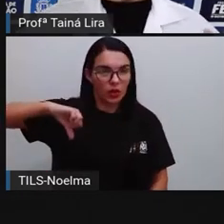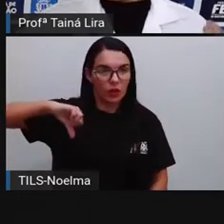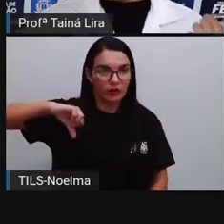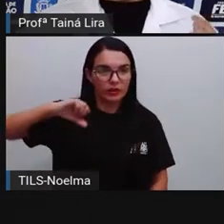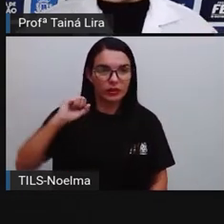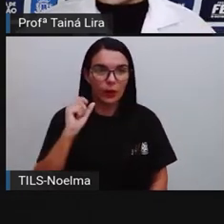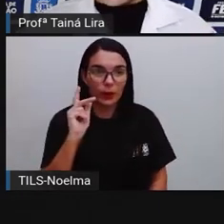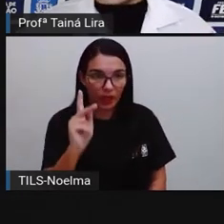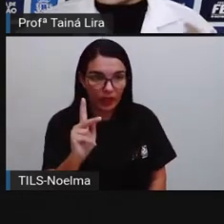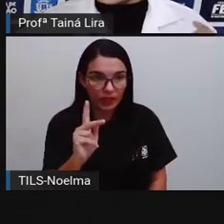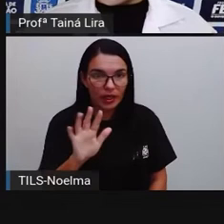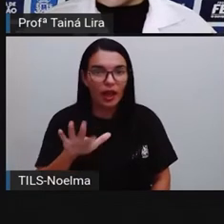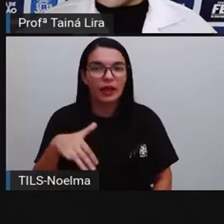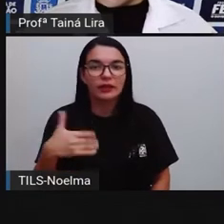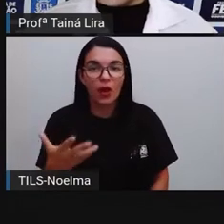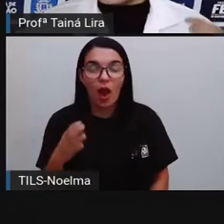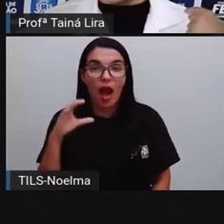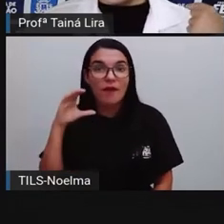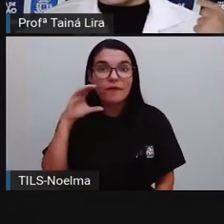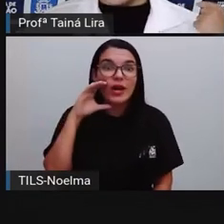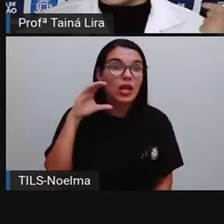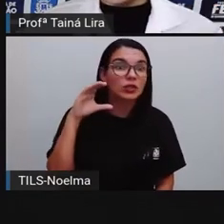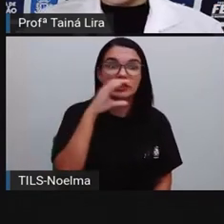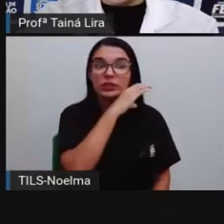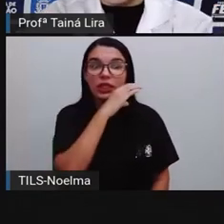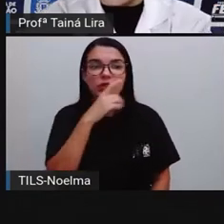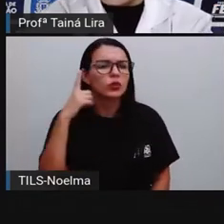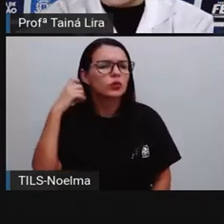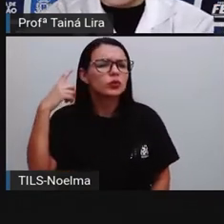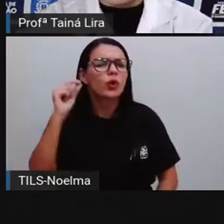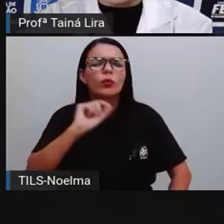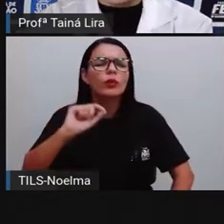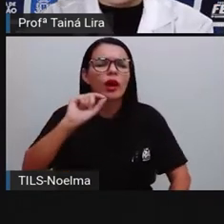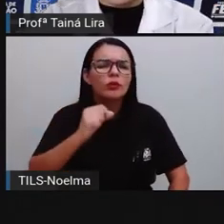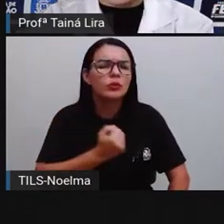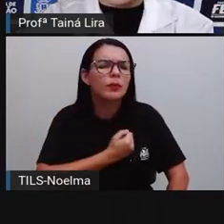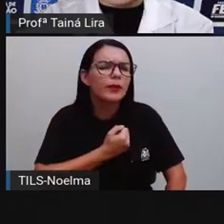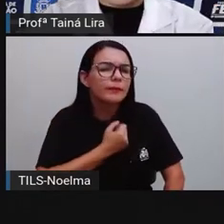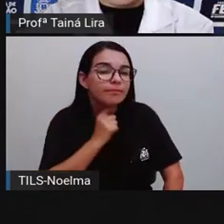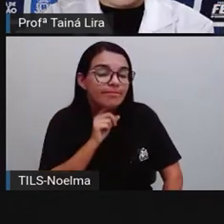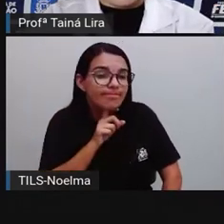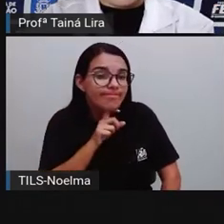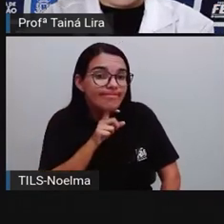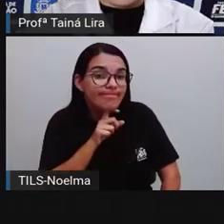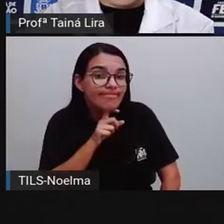a velocidade do som que a pro falou era de quanto mesmo